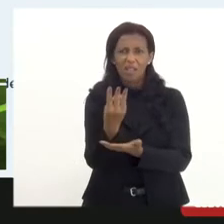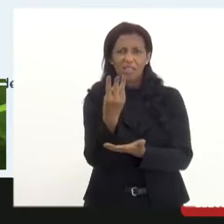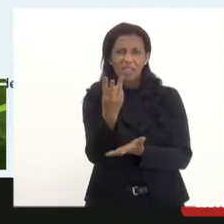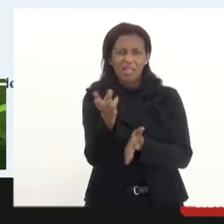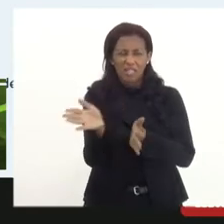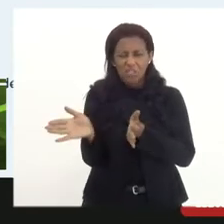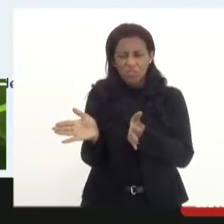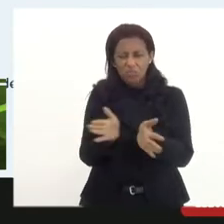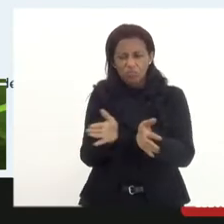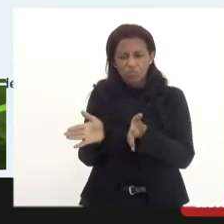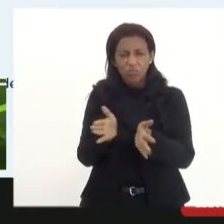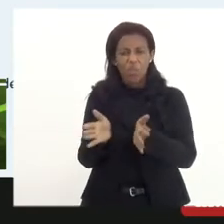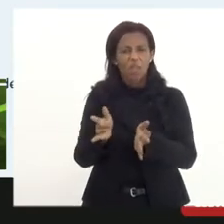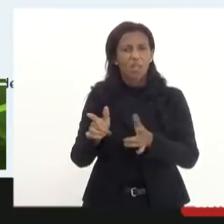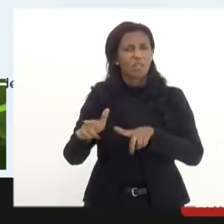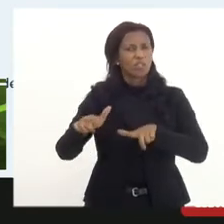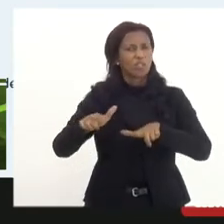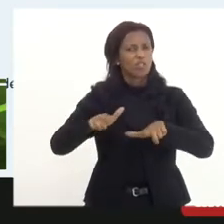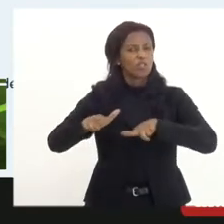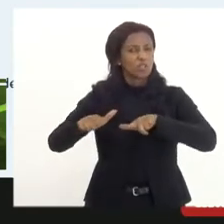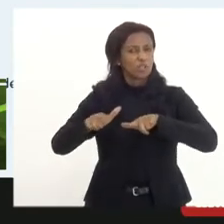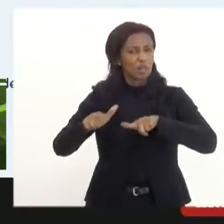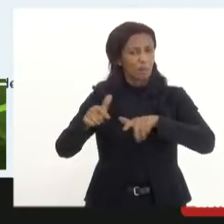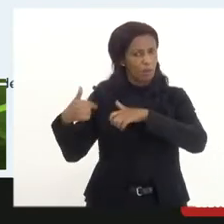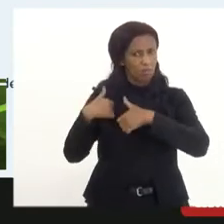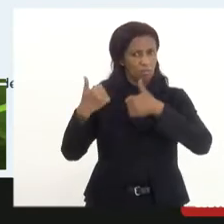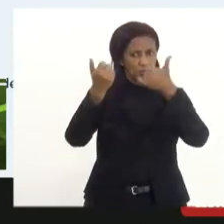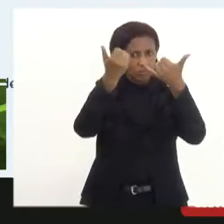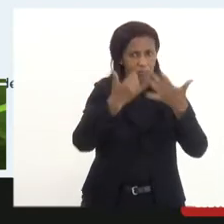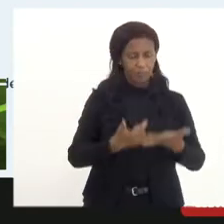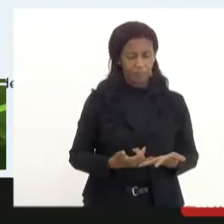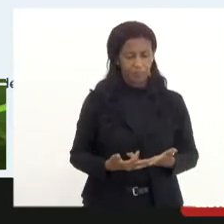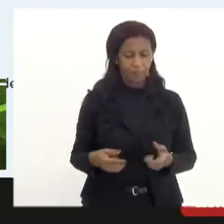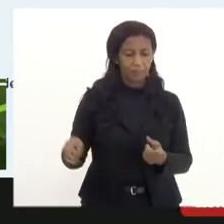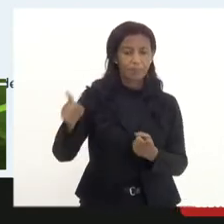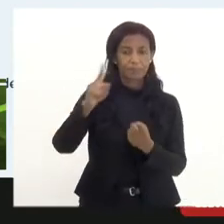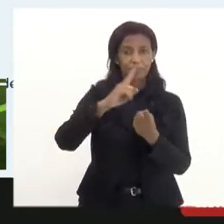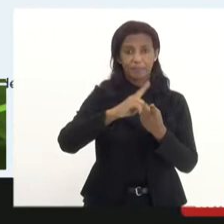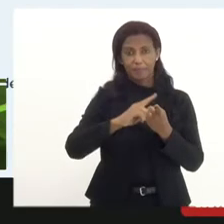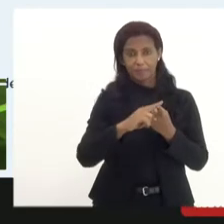trabalho claras, que eu vou explicar um pouquinho, bem rápido. Primeiro,